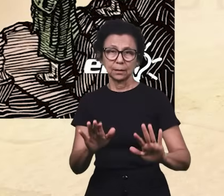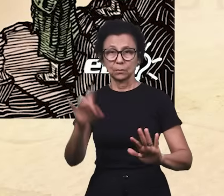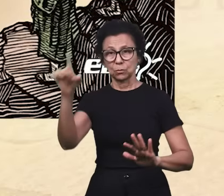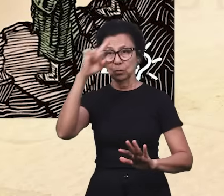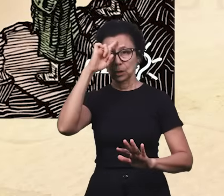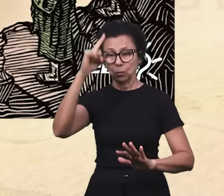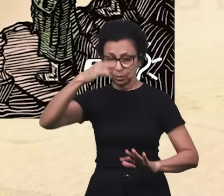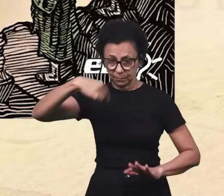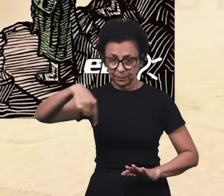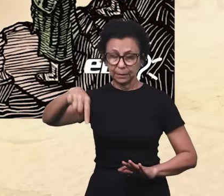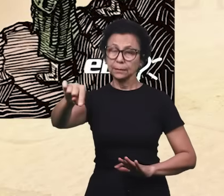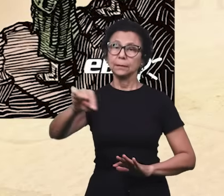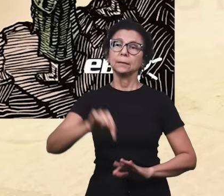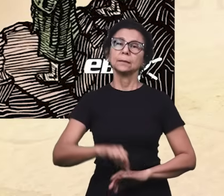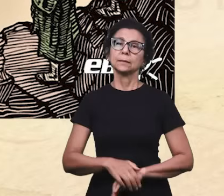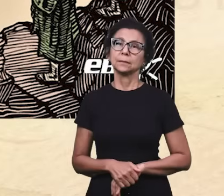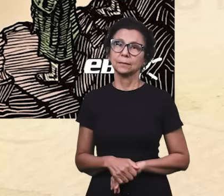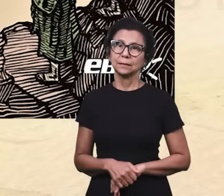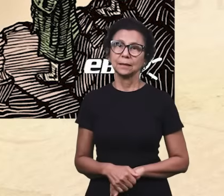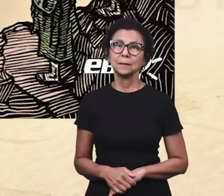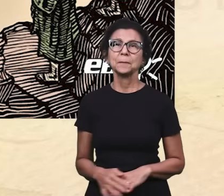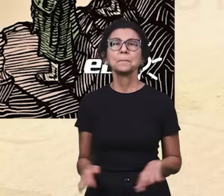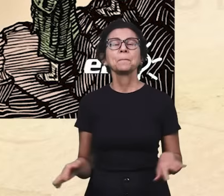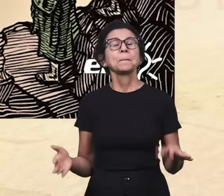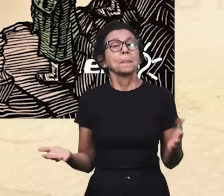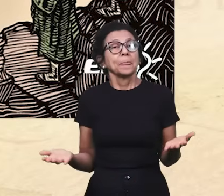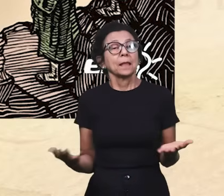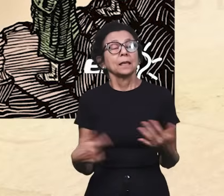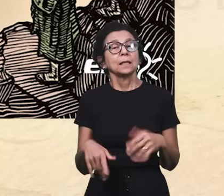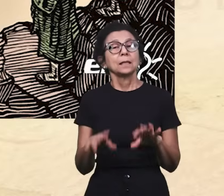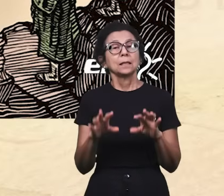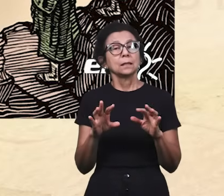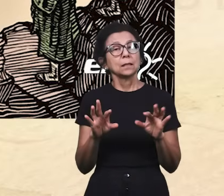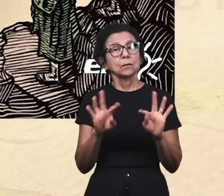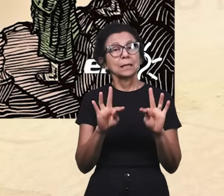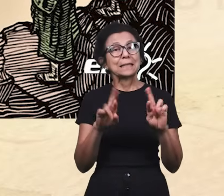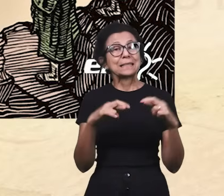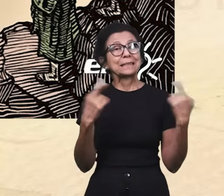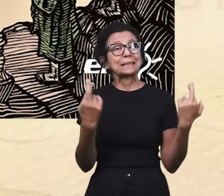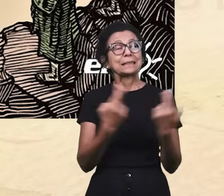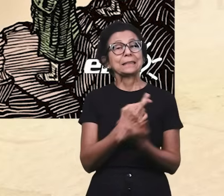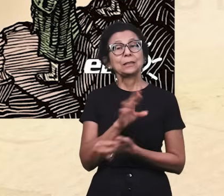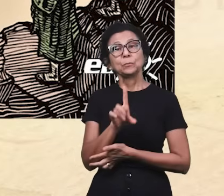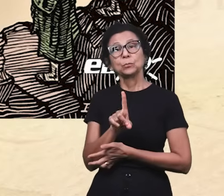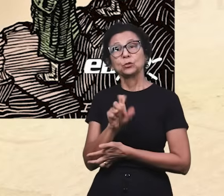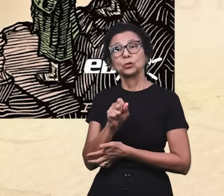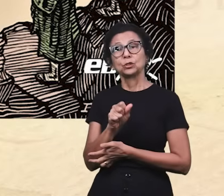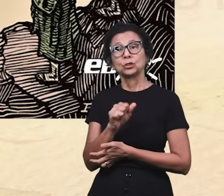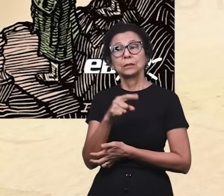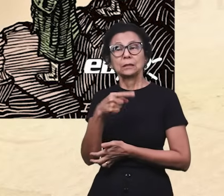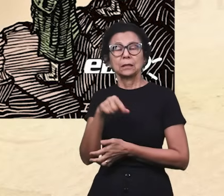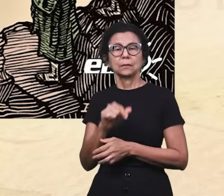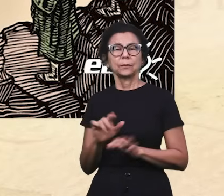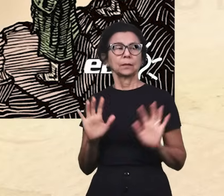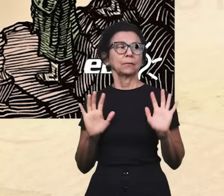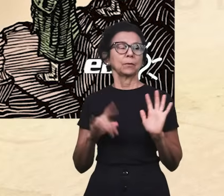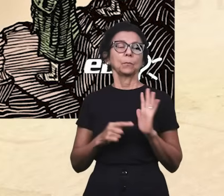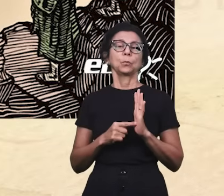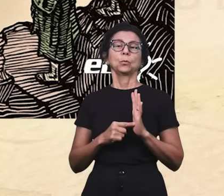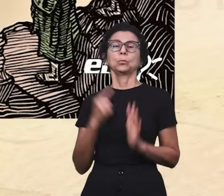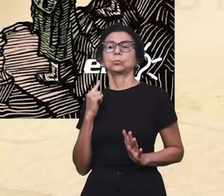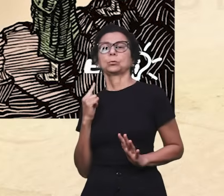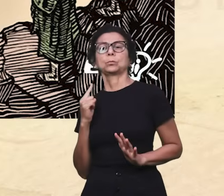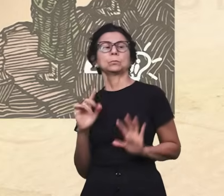imagem, ela daria uma outra É lógica, verdade. não é, de saída da tribo de Dan, principalmente, que era que ficava na